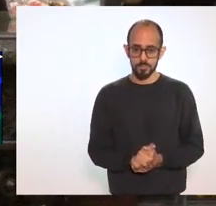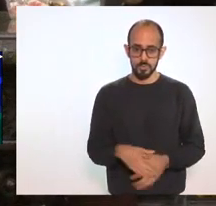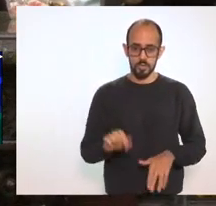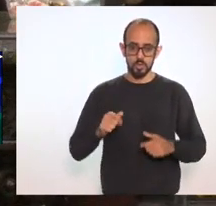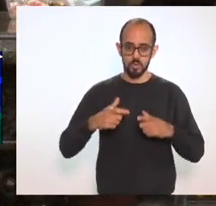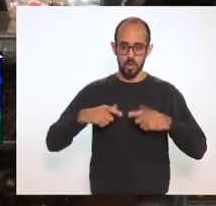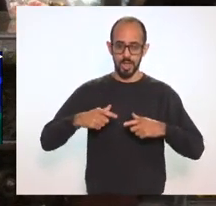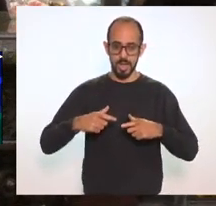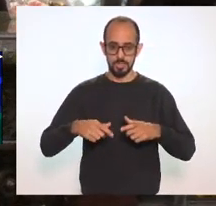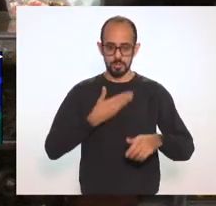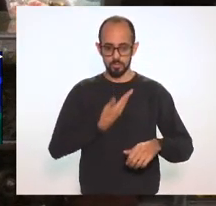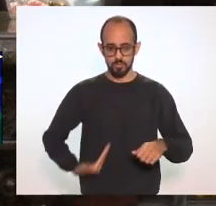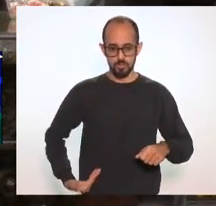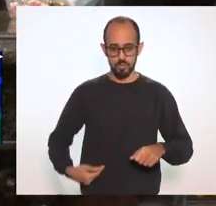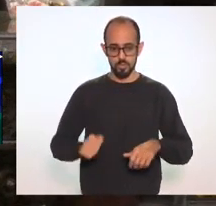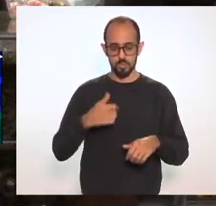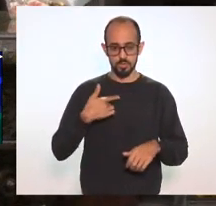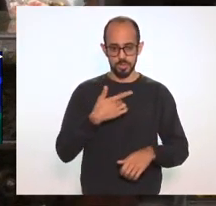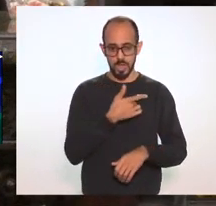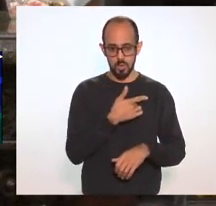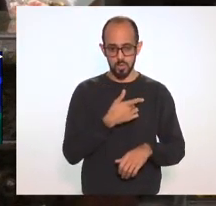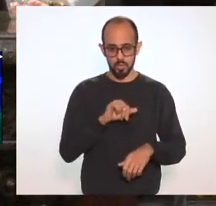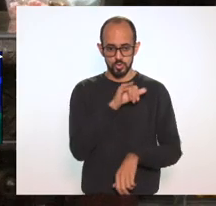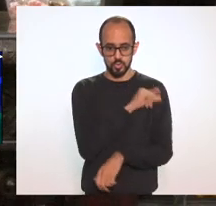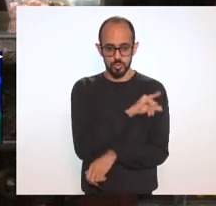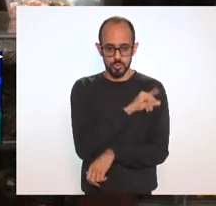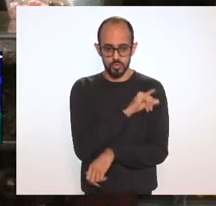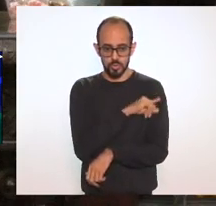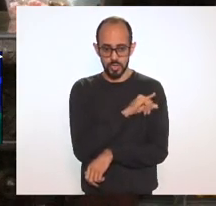públicos de saúde do Estado do Rio de Janeiro.